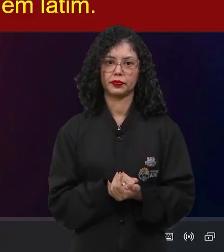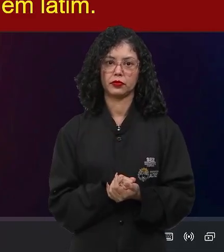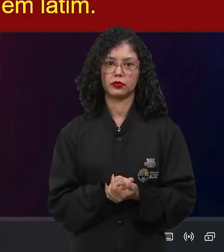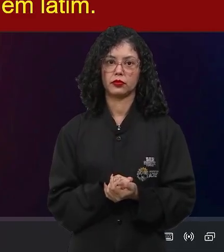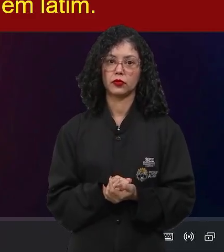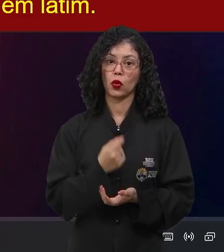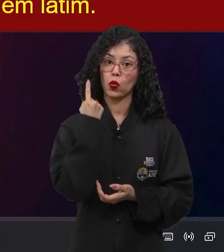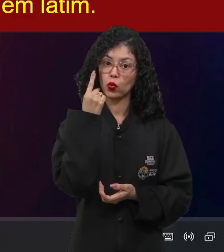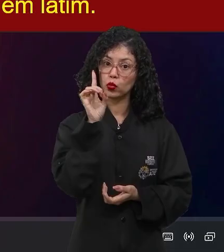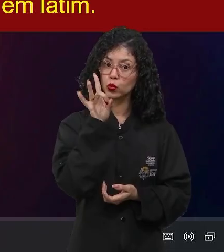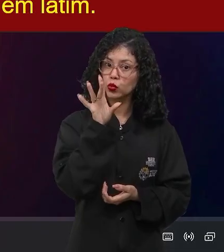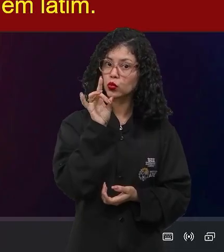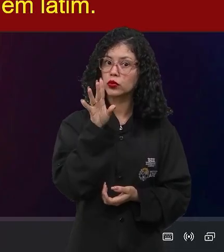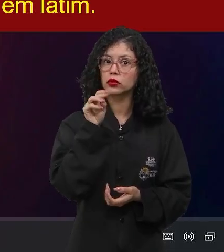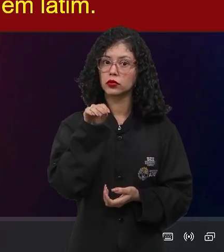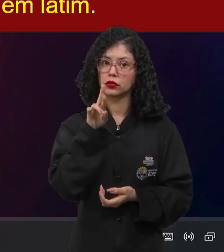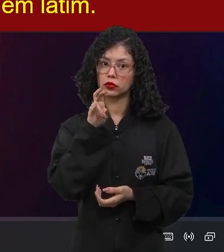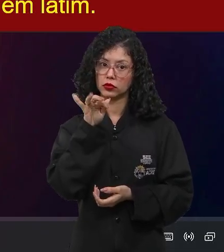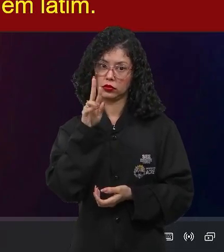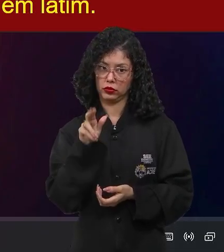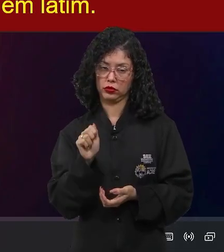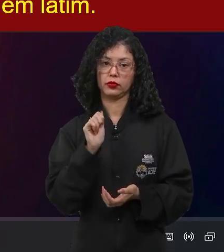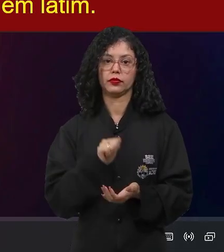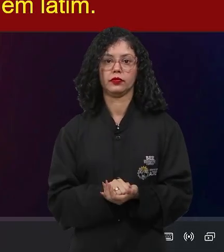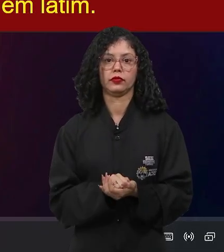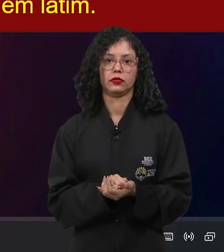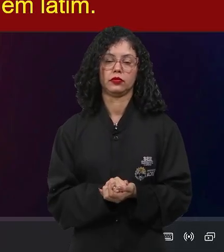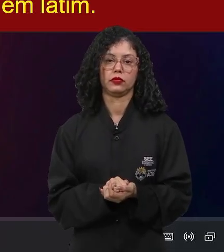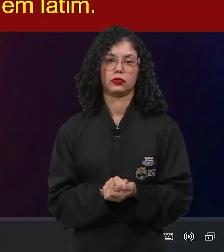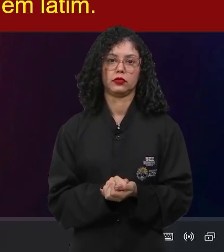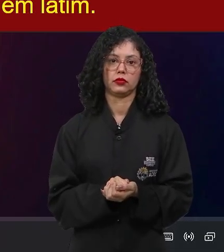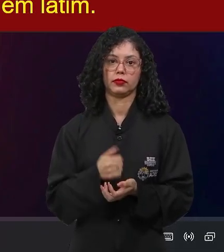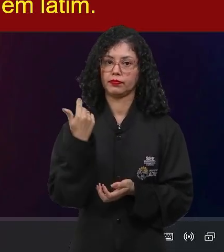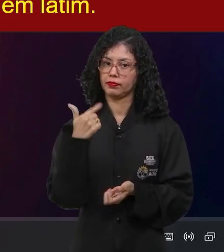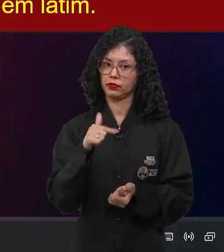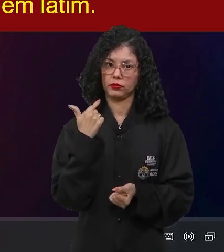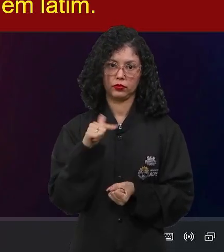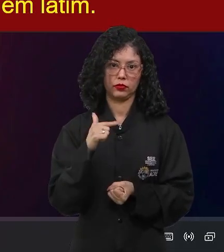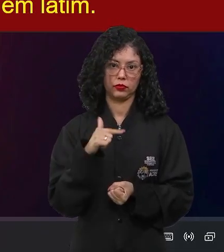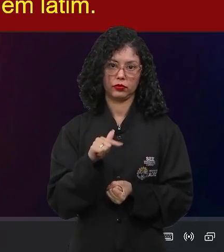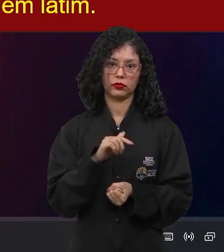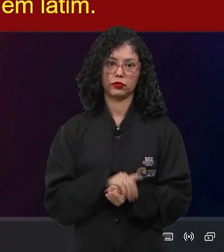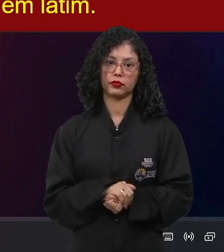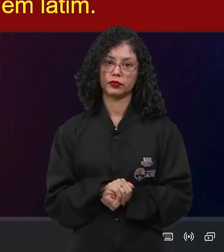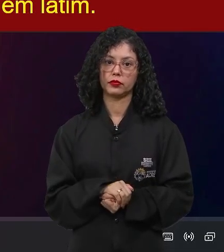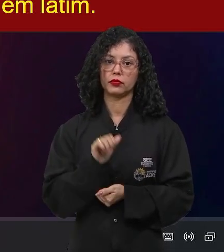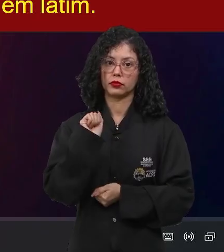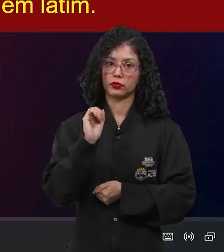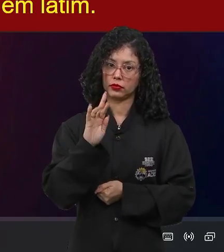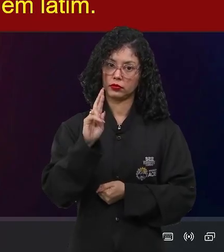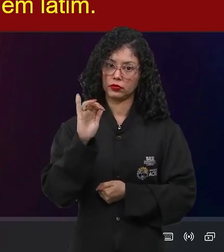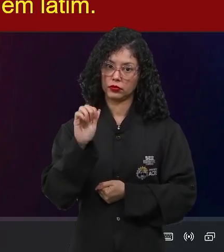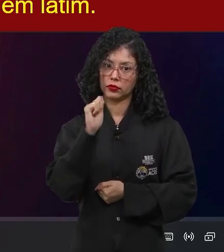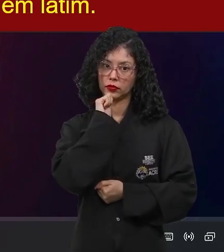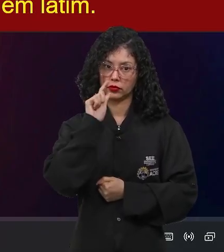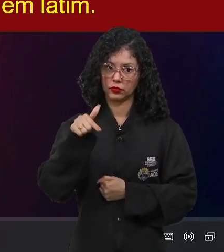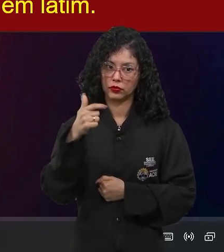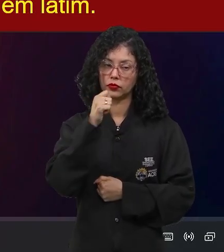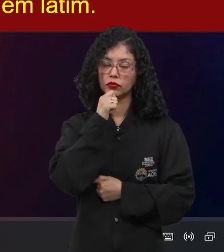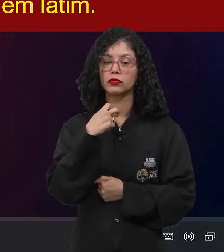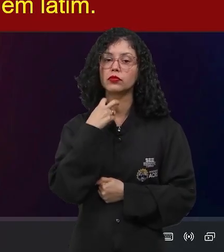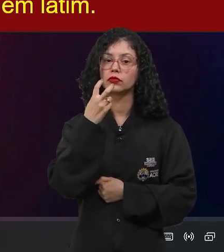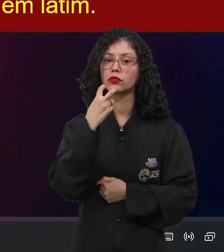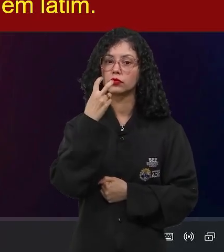só voz, que é chamada de monofonia, não tem instrumentos, é a capela, que são